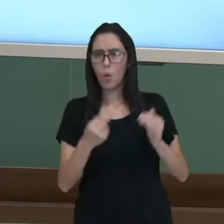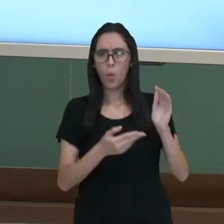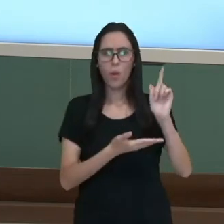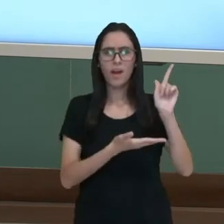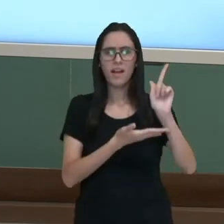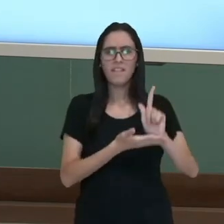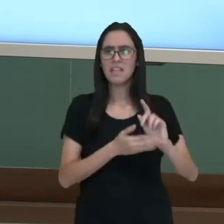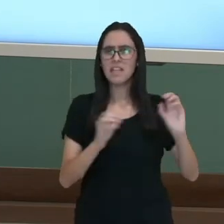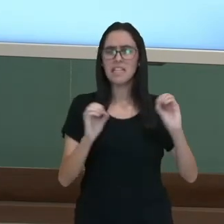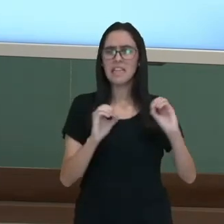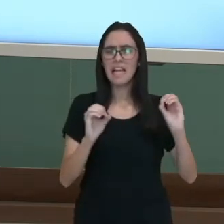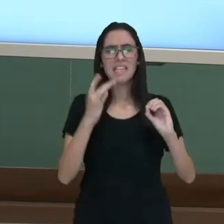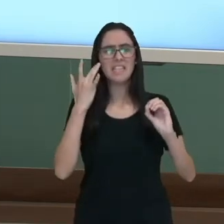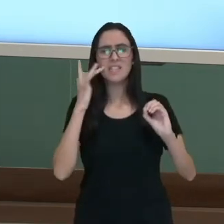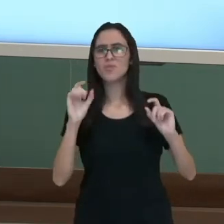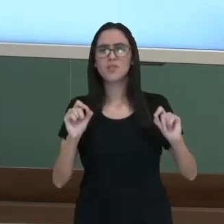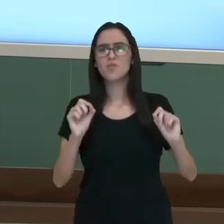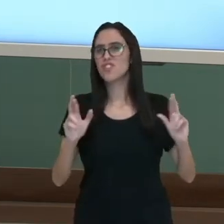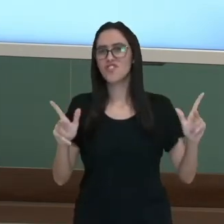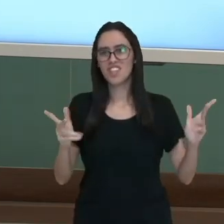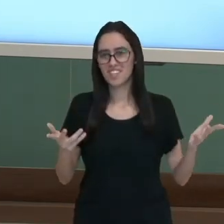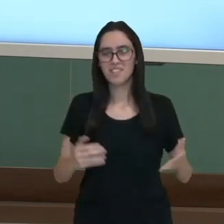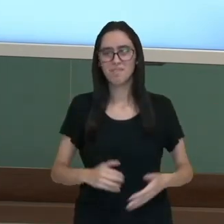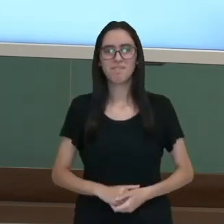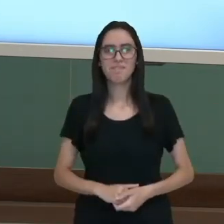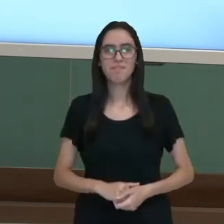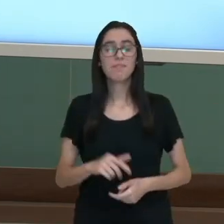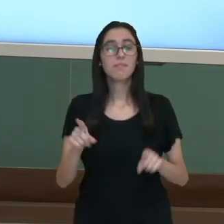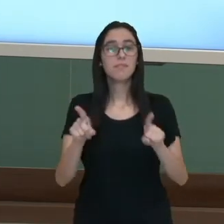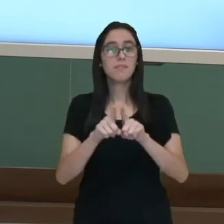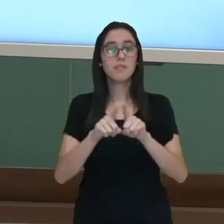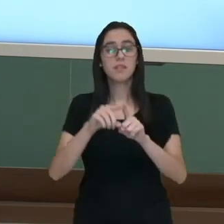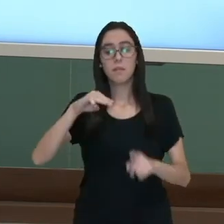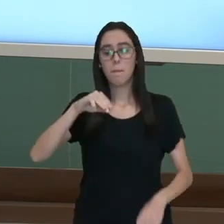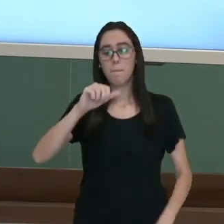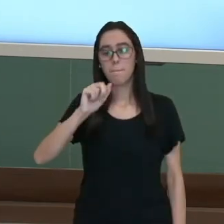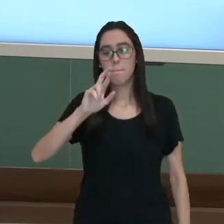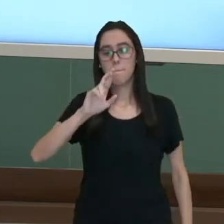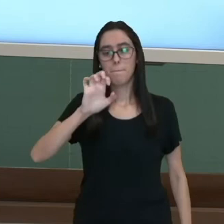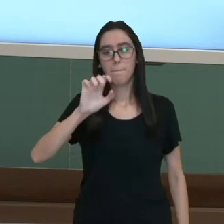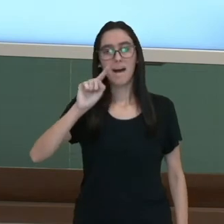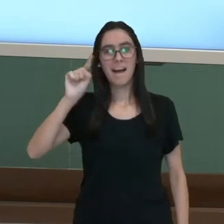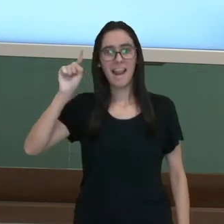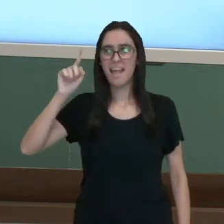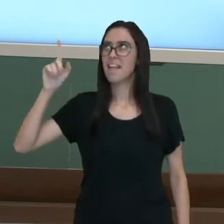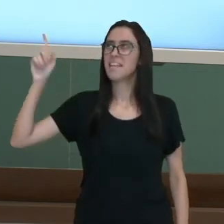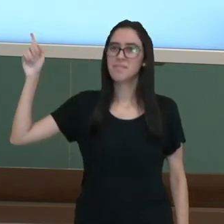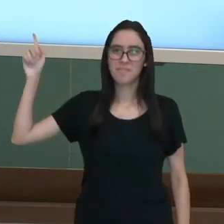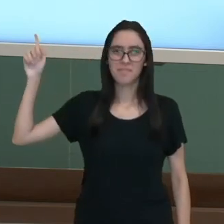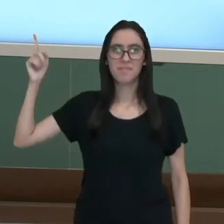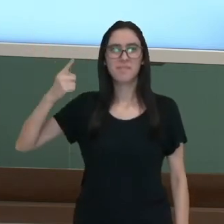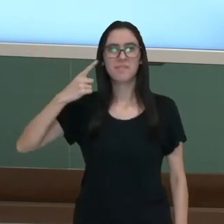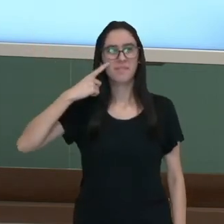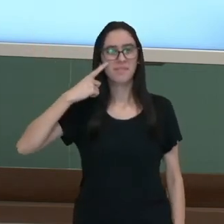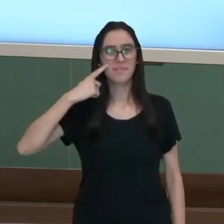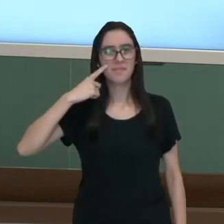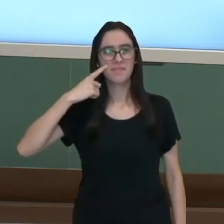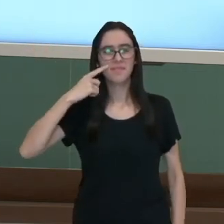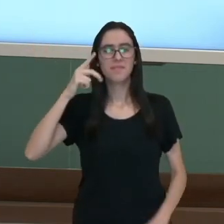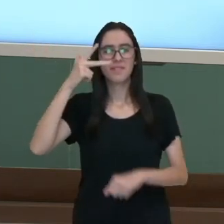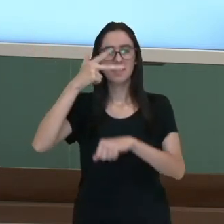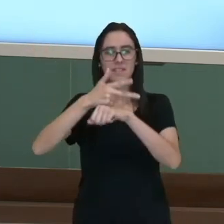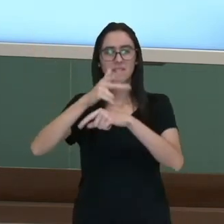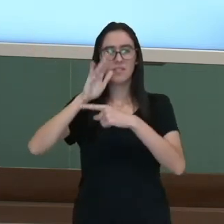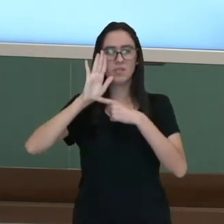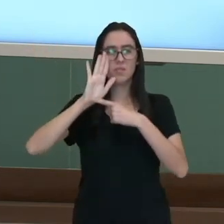gravidade. Um outro efeito que a gente tem aqui é o chamado efeito maré, Então, aqui você vê, por exemplo, um GIF que mostra